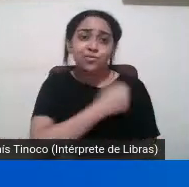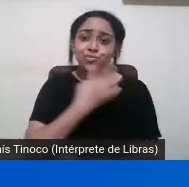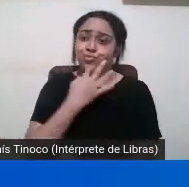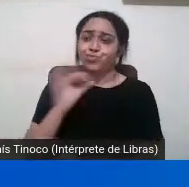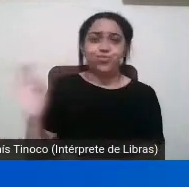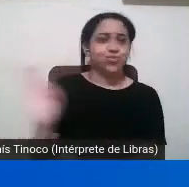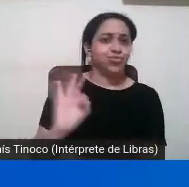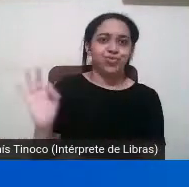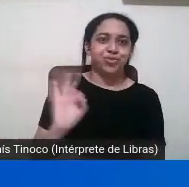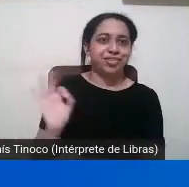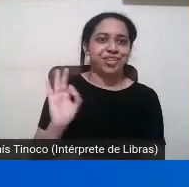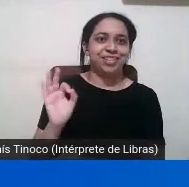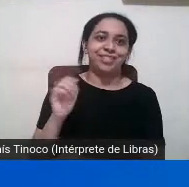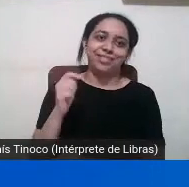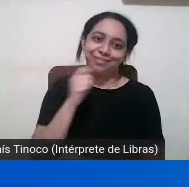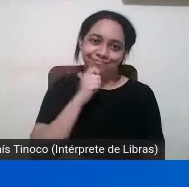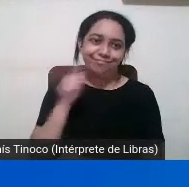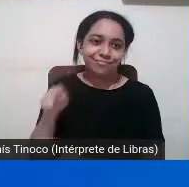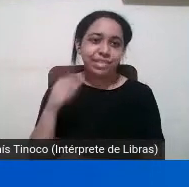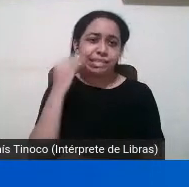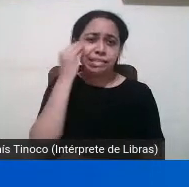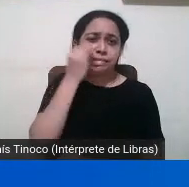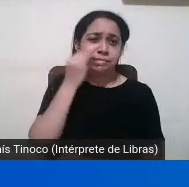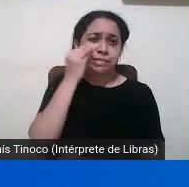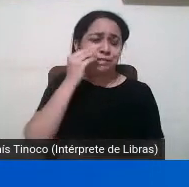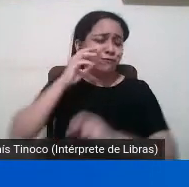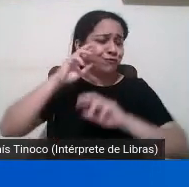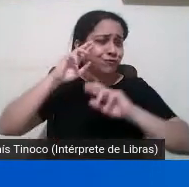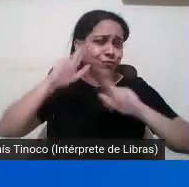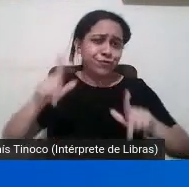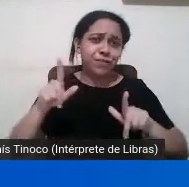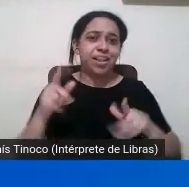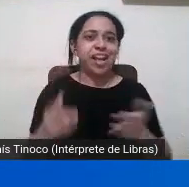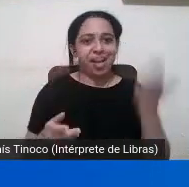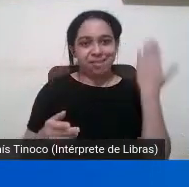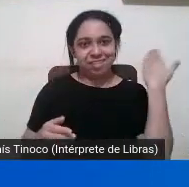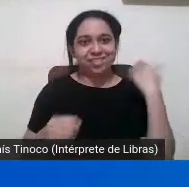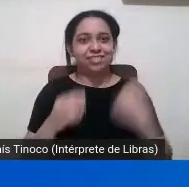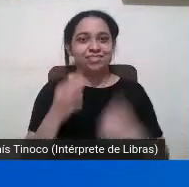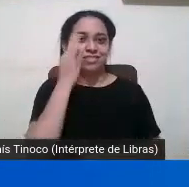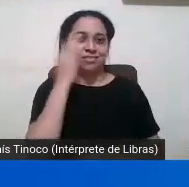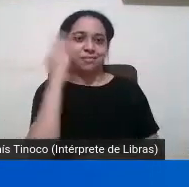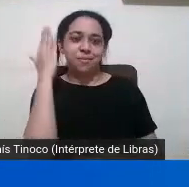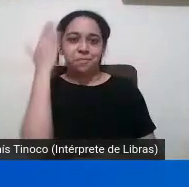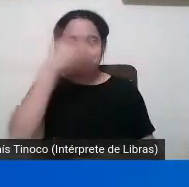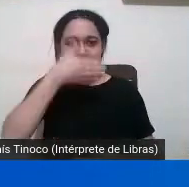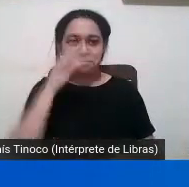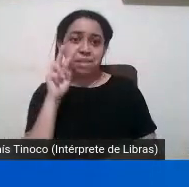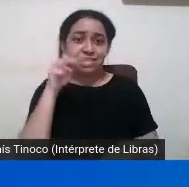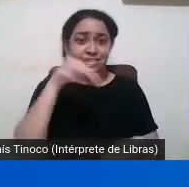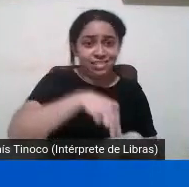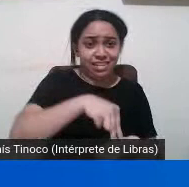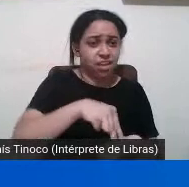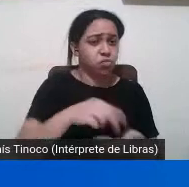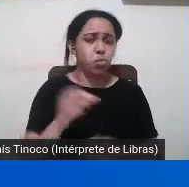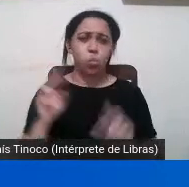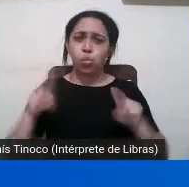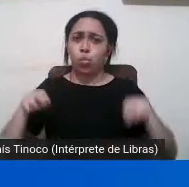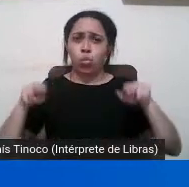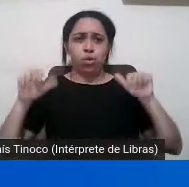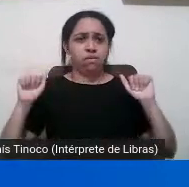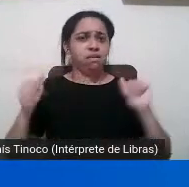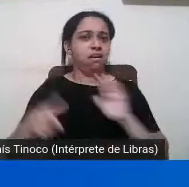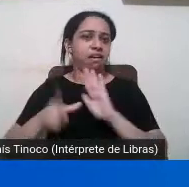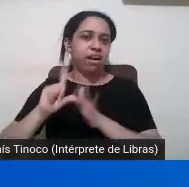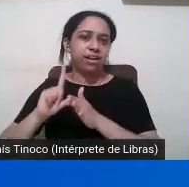na Educação a Distância com uma experiência totalmente presencial muitas vezes ele nunca teve experiência anterior com educação